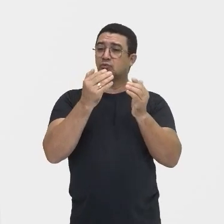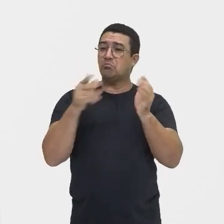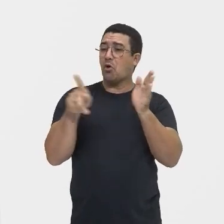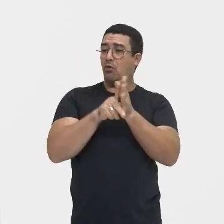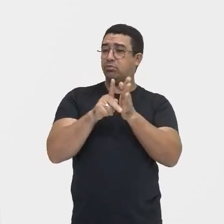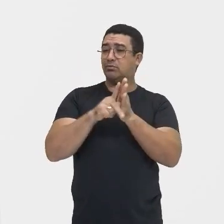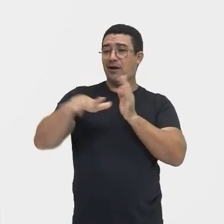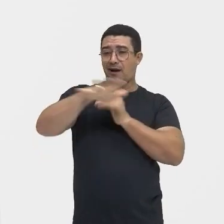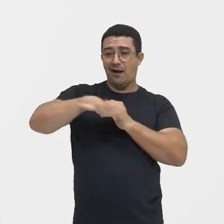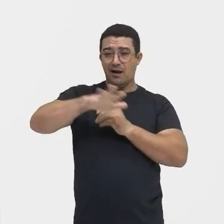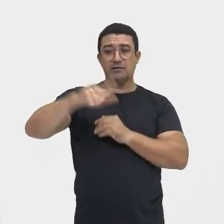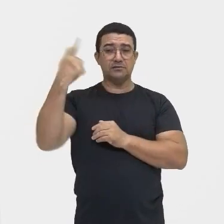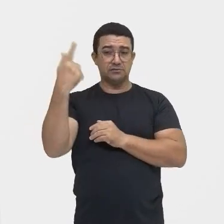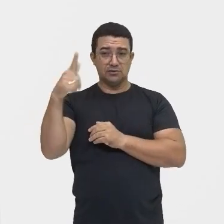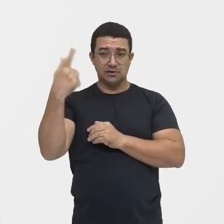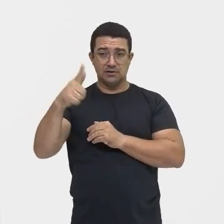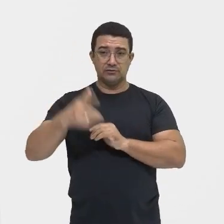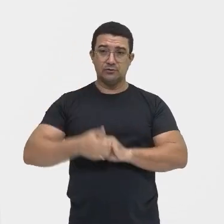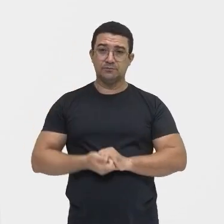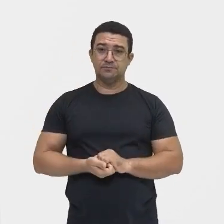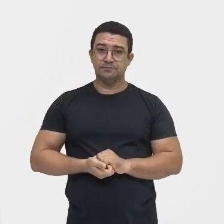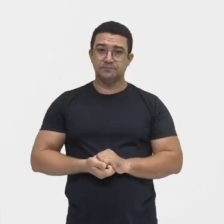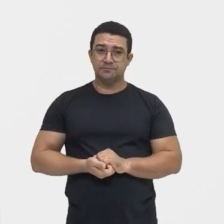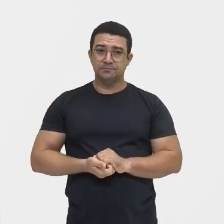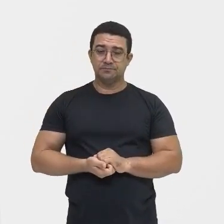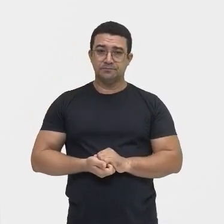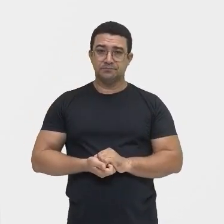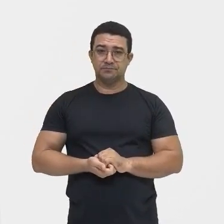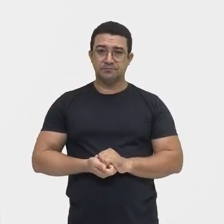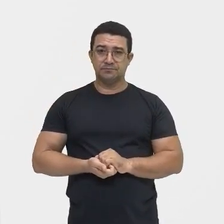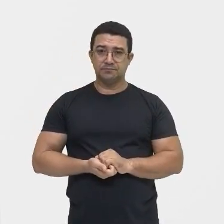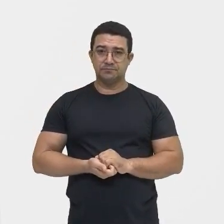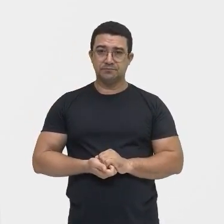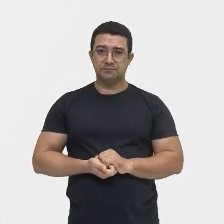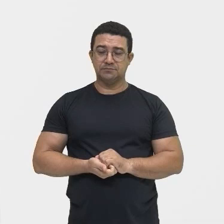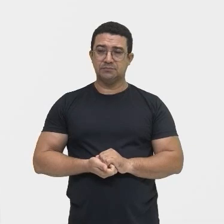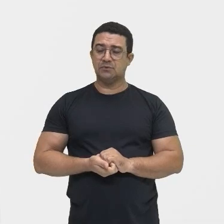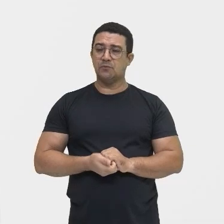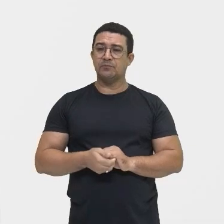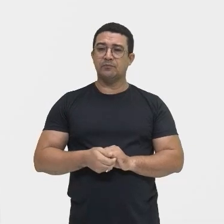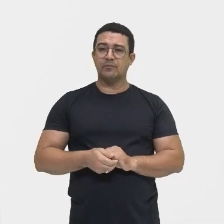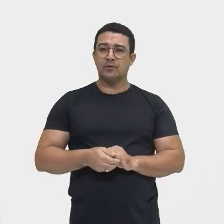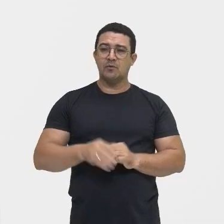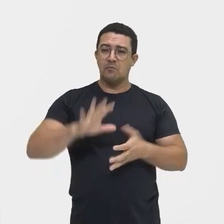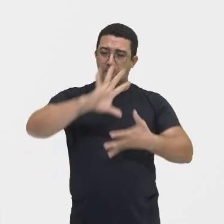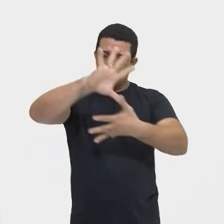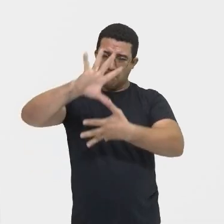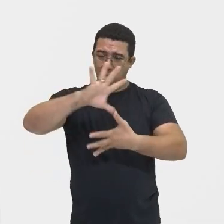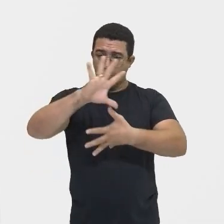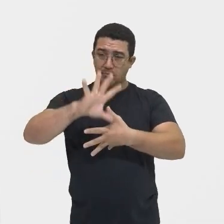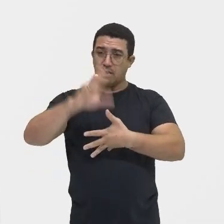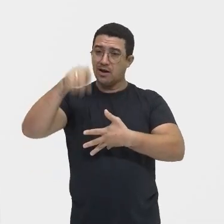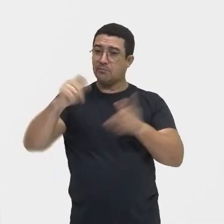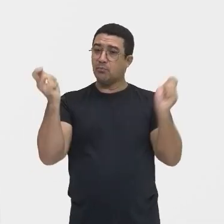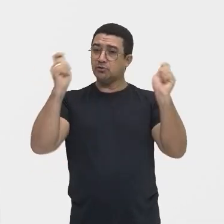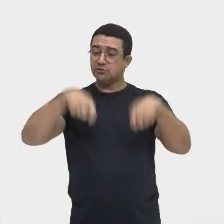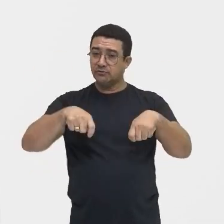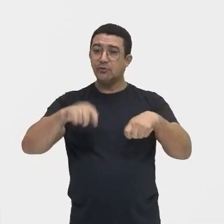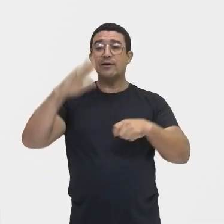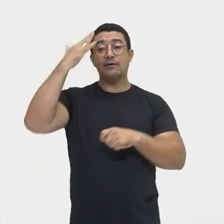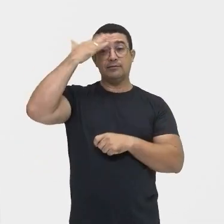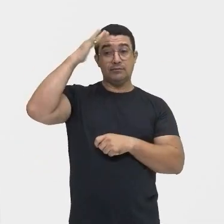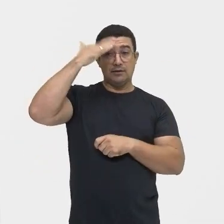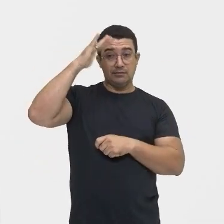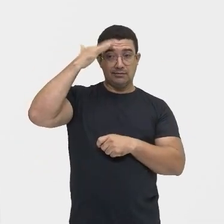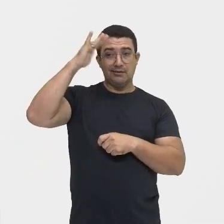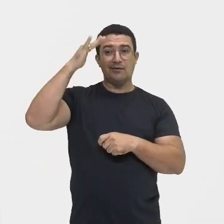tudo bem? E aí, através dele, a gente consegue compreender boa parte dos fenômenos que acontecem dentro